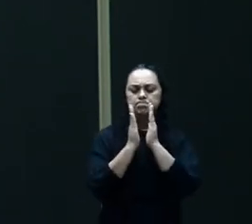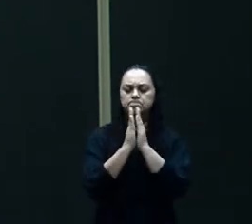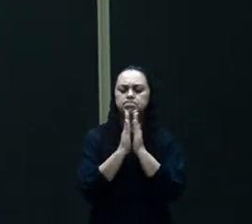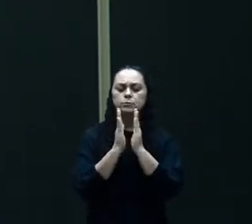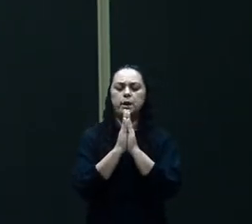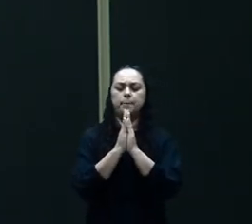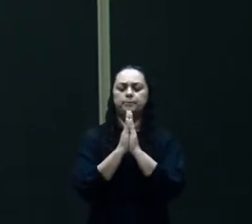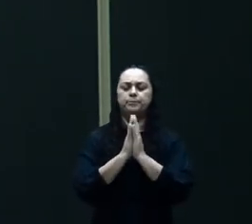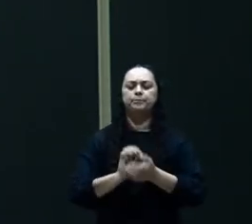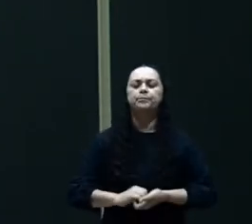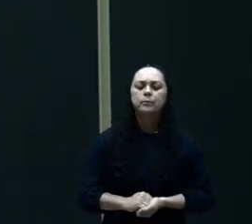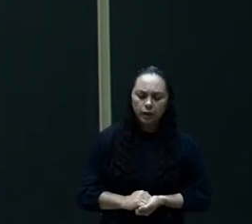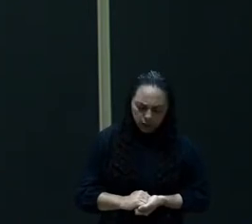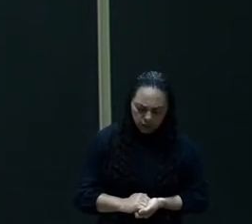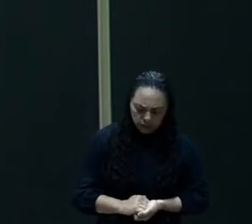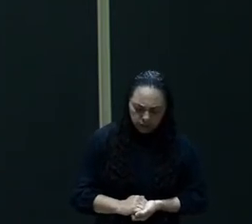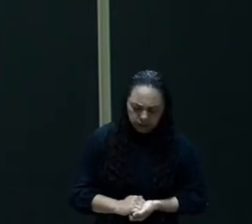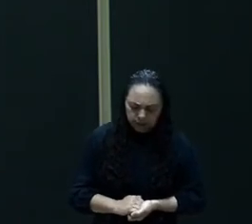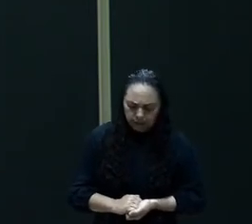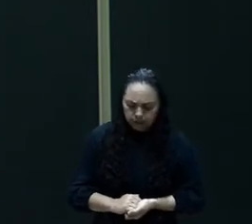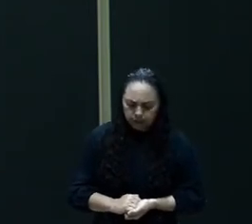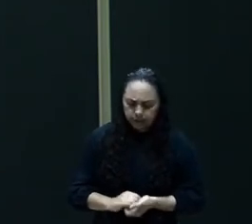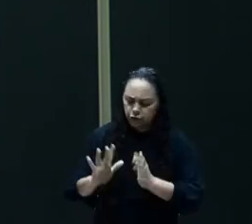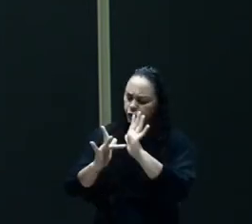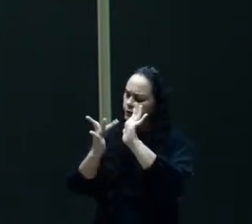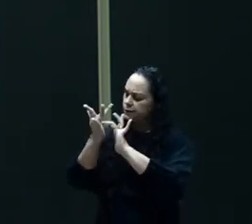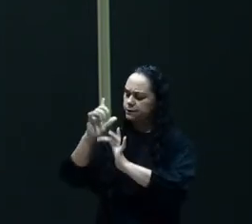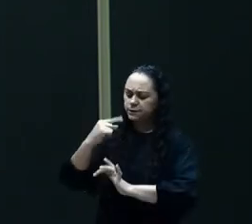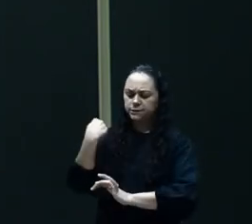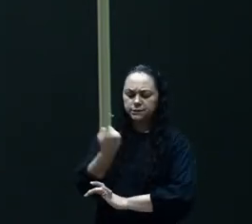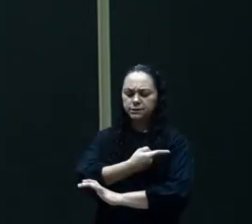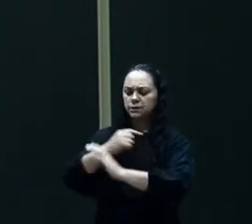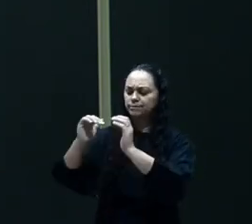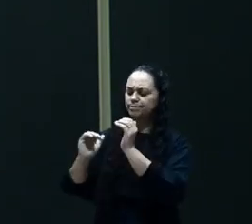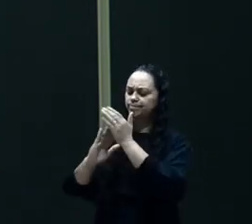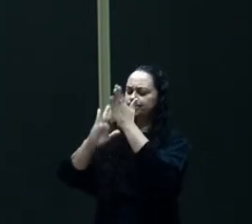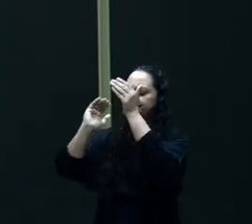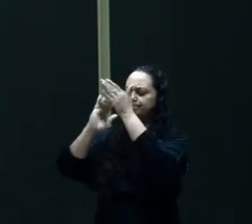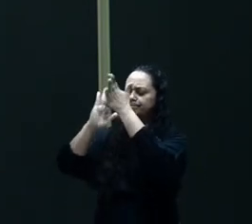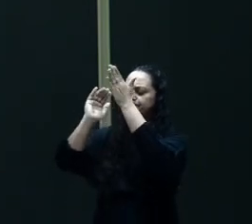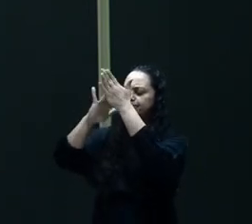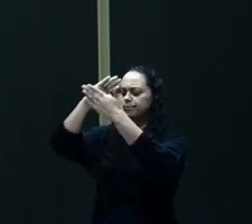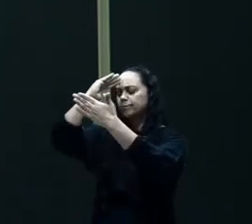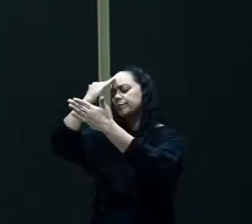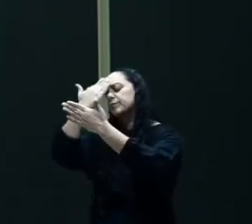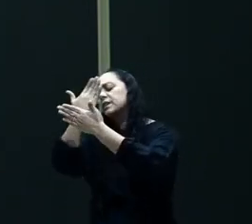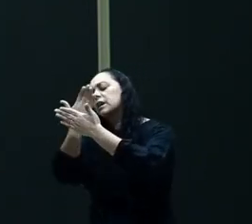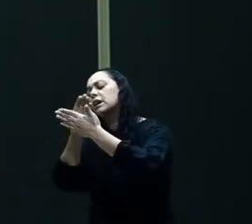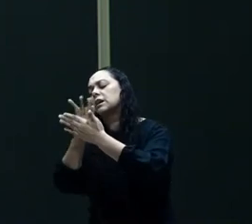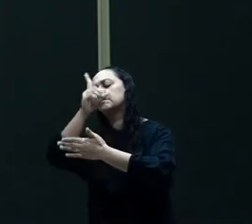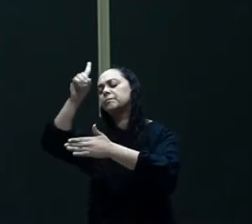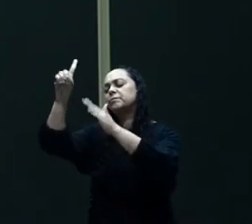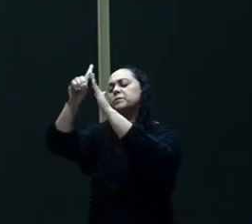querido Jesus eu te louvo Senhor eu creio nas tuas